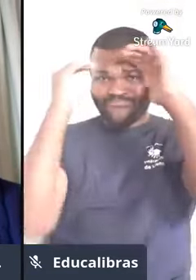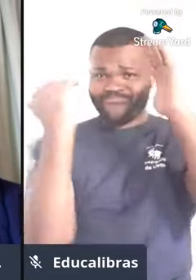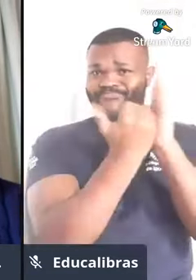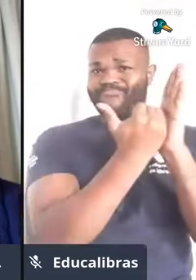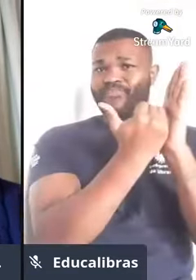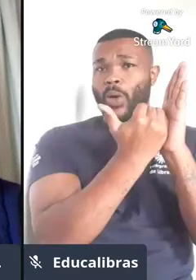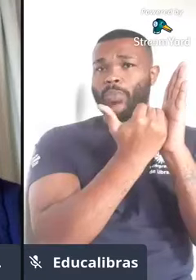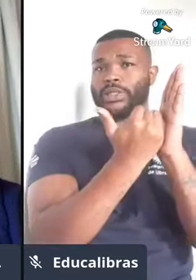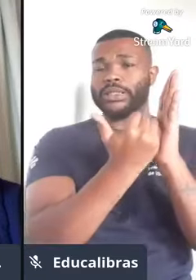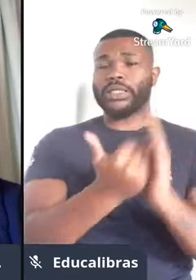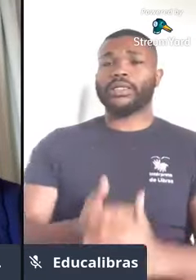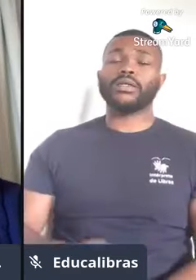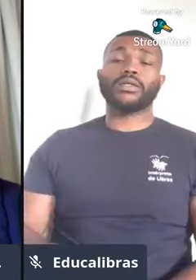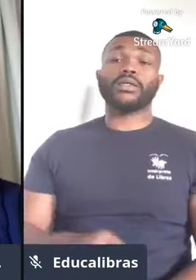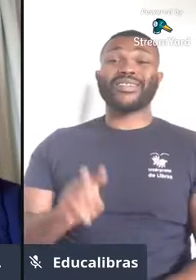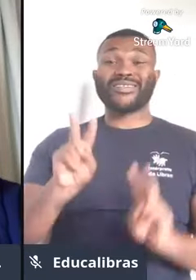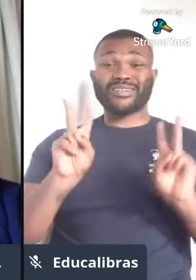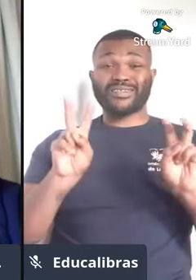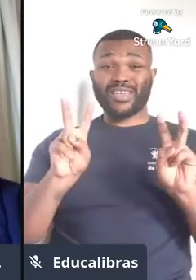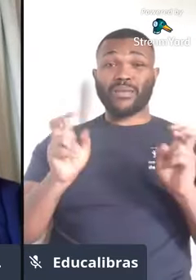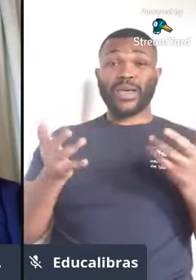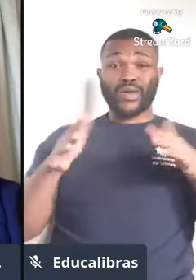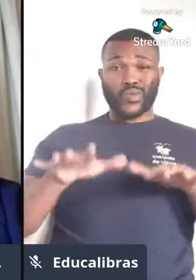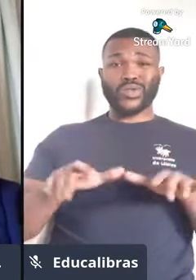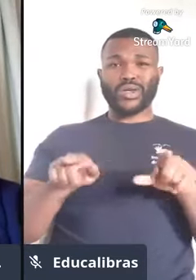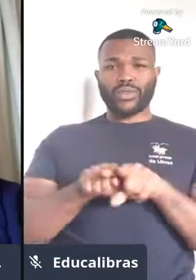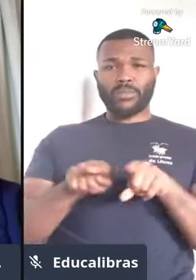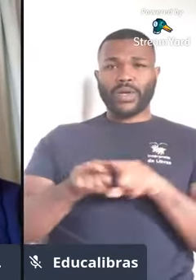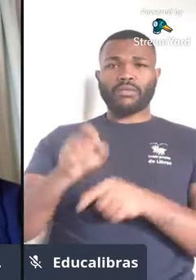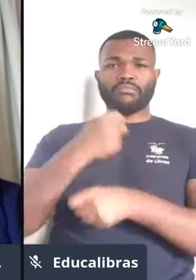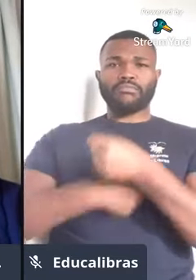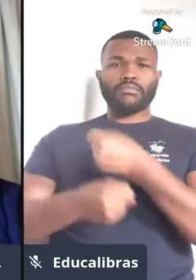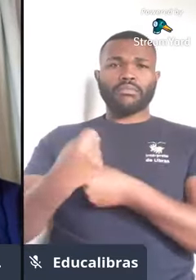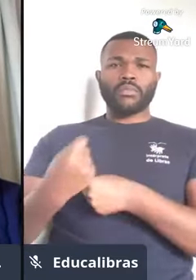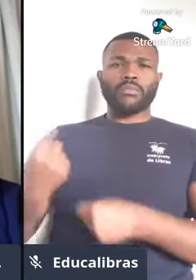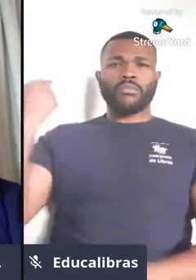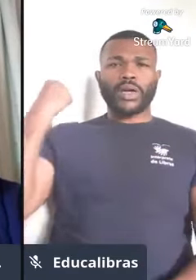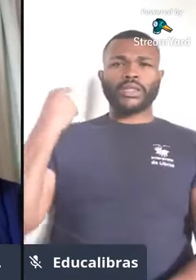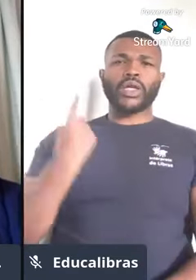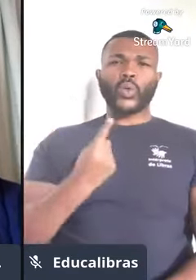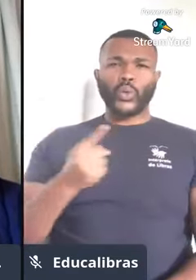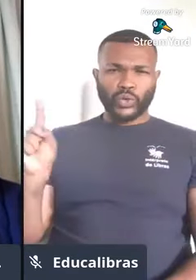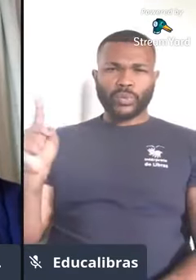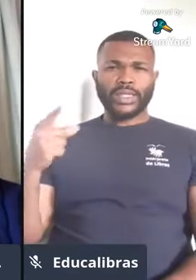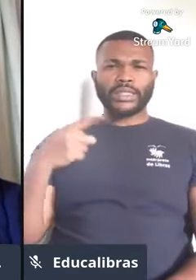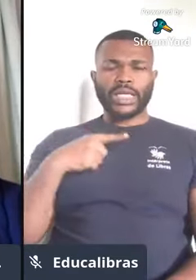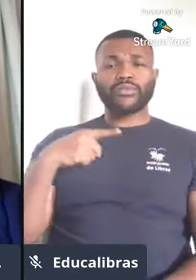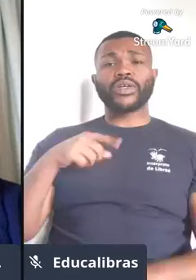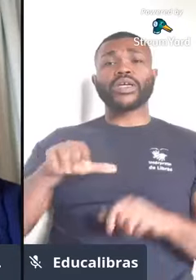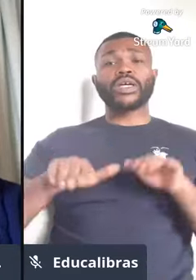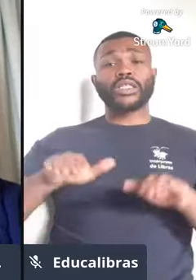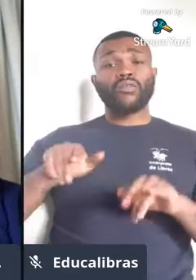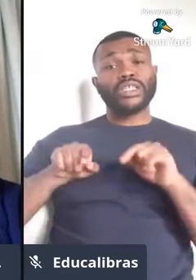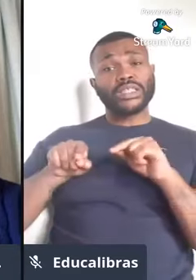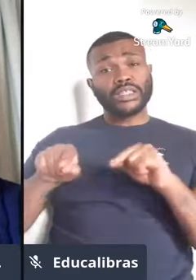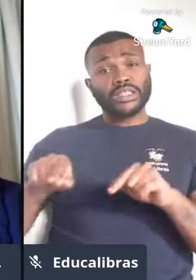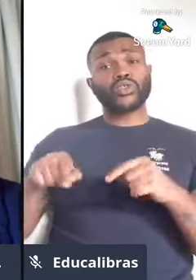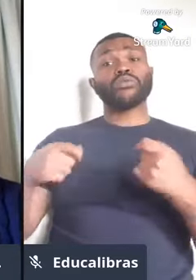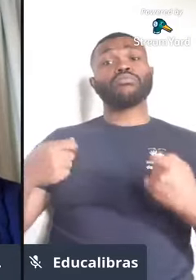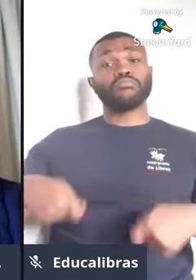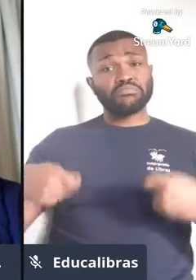sobre a questão da inclusão, já faz algum tempo que nós publicamos a última instrução normativa, talvez isso sim esteja na hora de